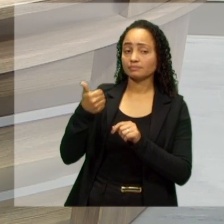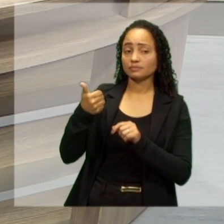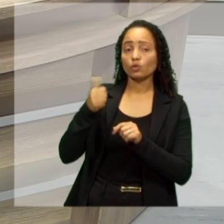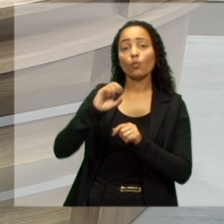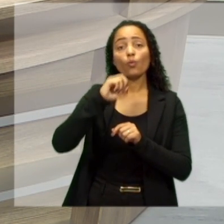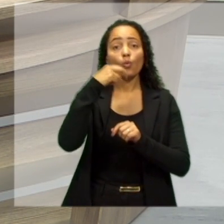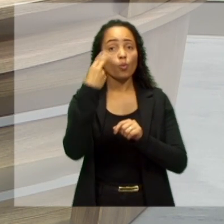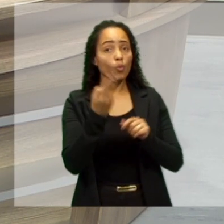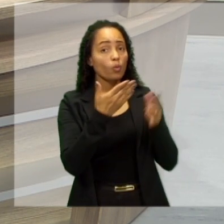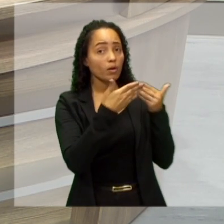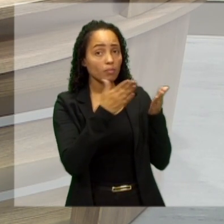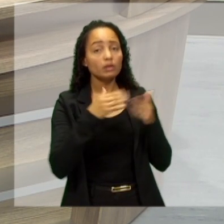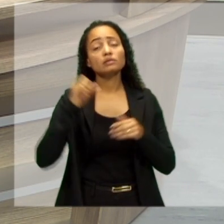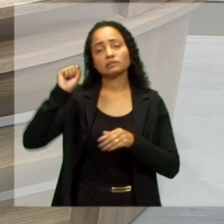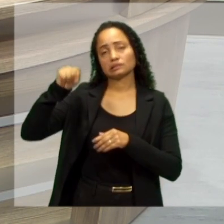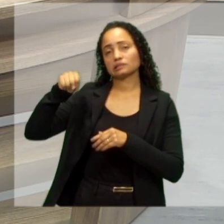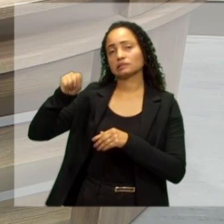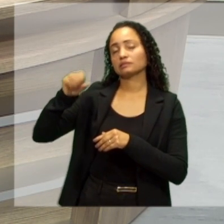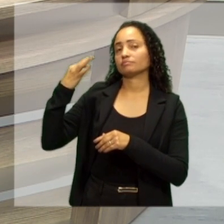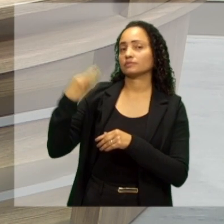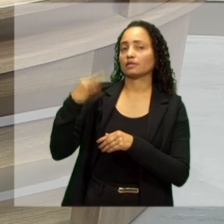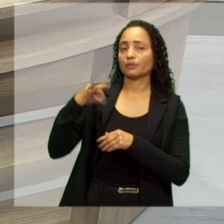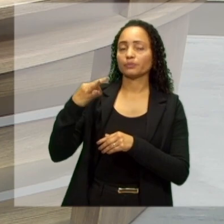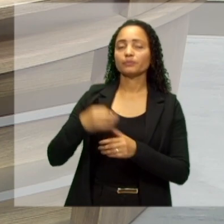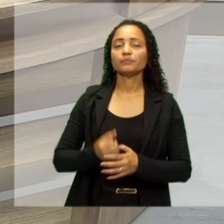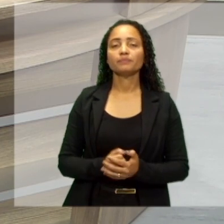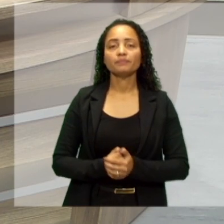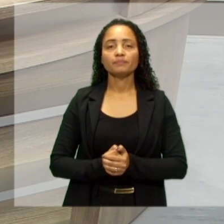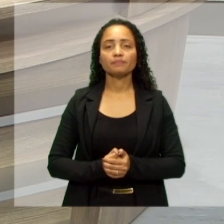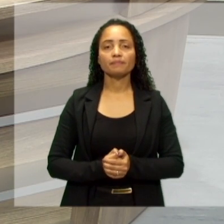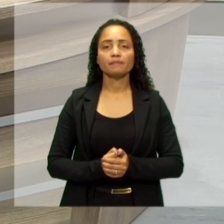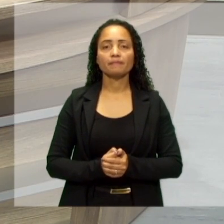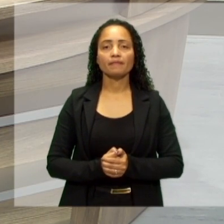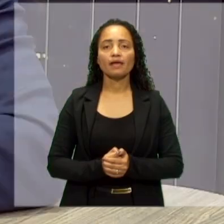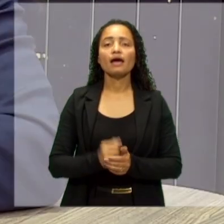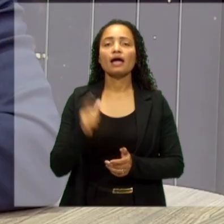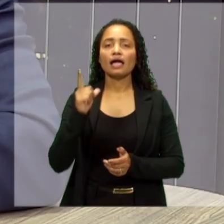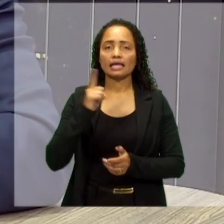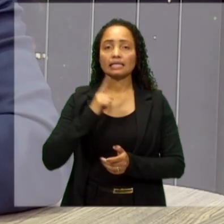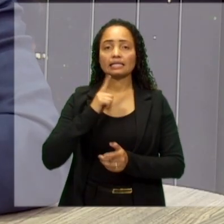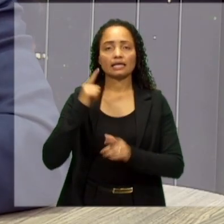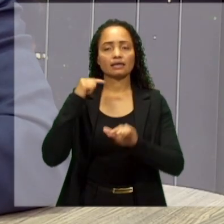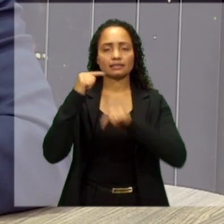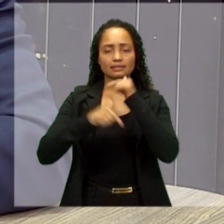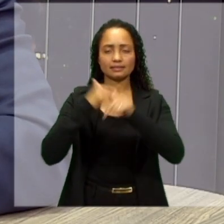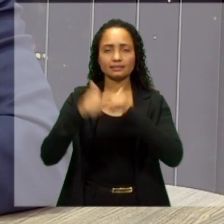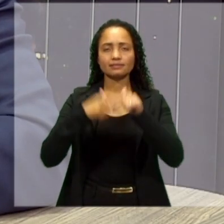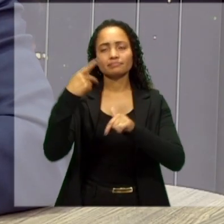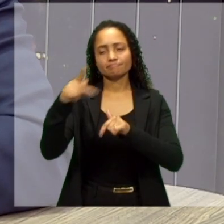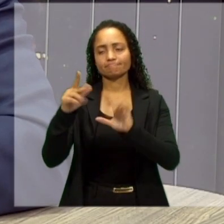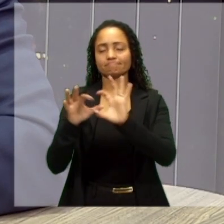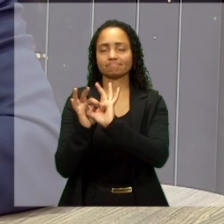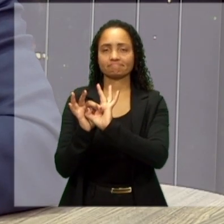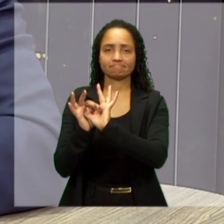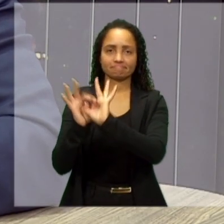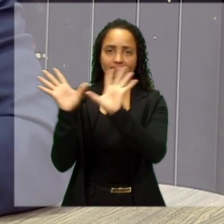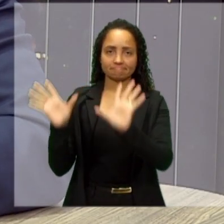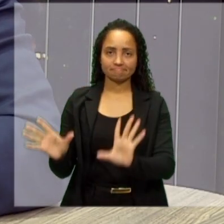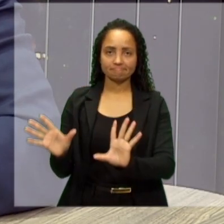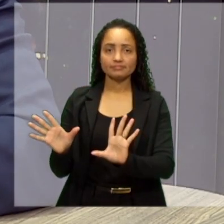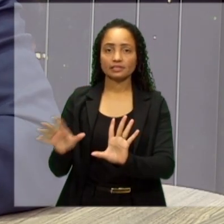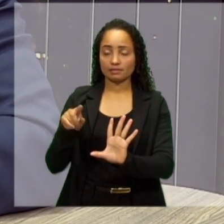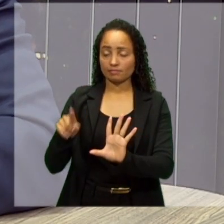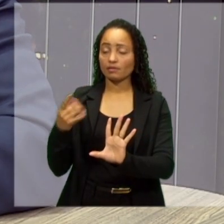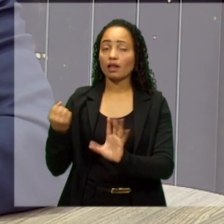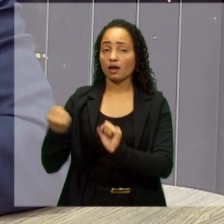os processos, né? Exatamente, exatamente. Ela tem uma atuação mais livre, digamos assim,